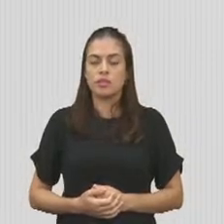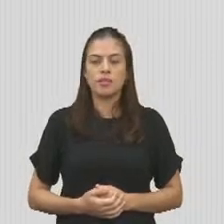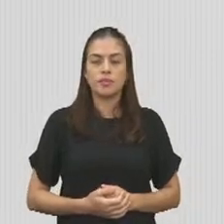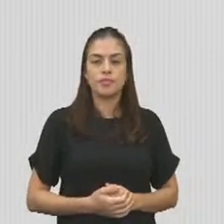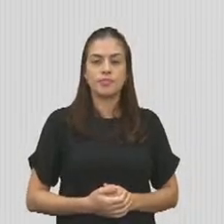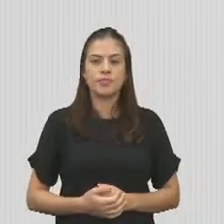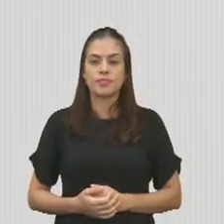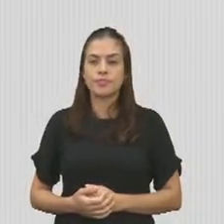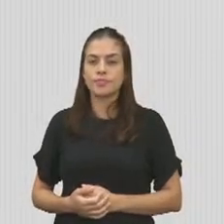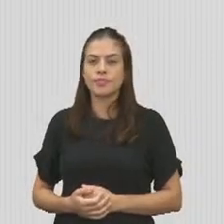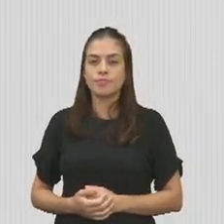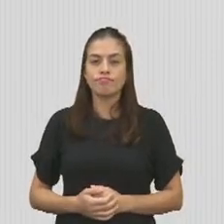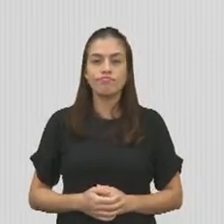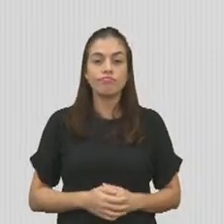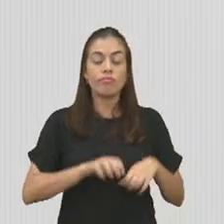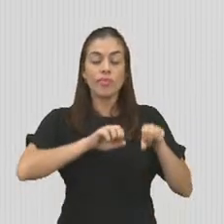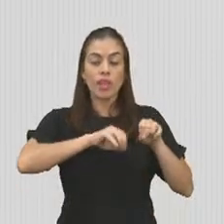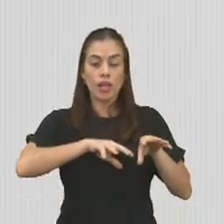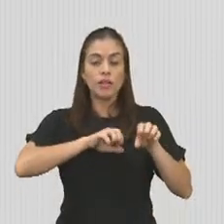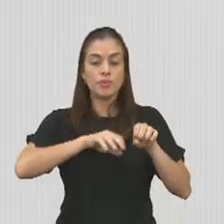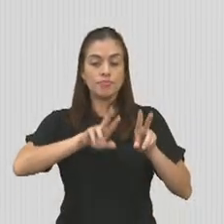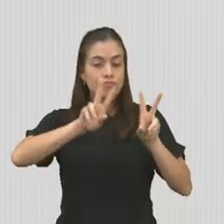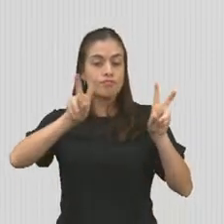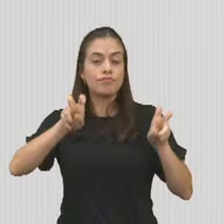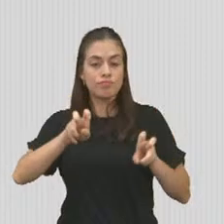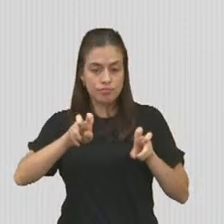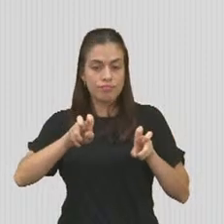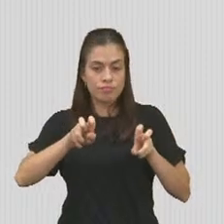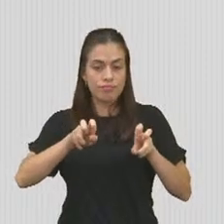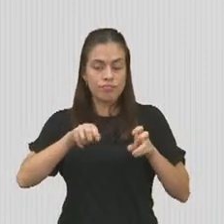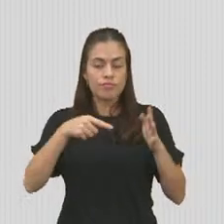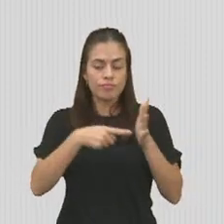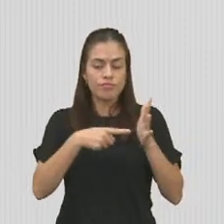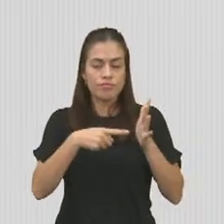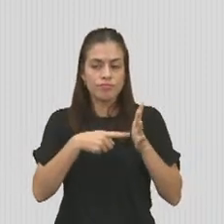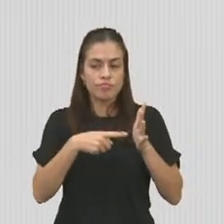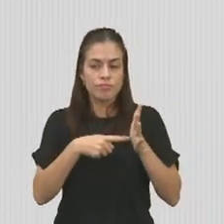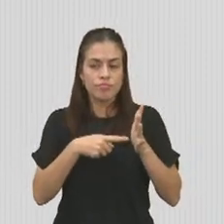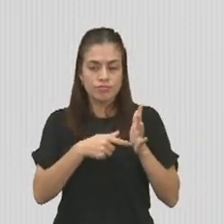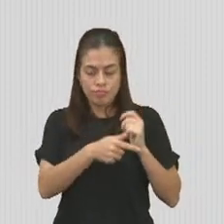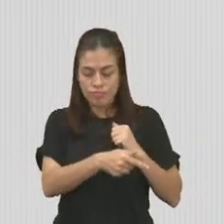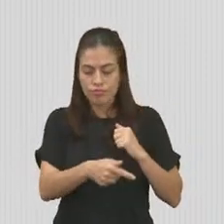Quando a gente fala de educação, que também teve entre os temas com o maior número de denúncias essa